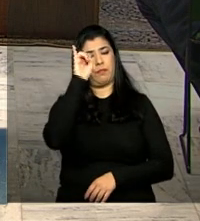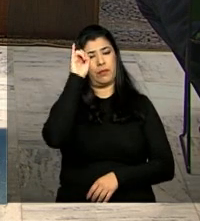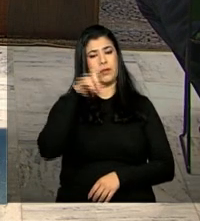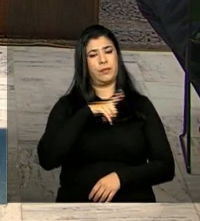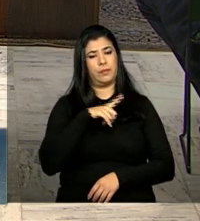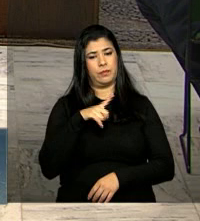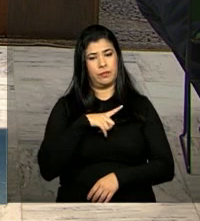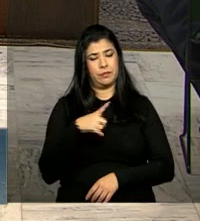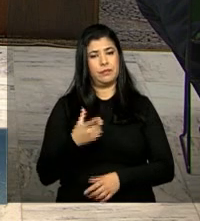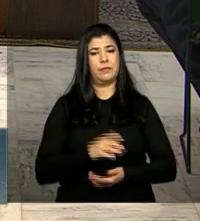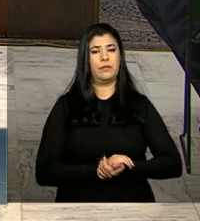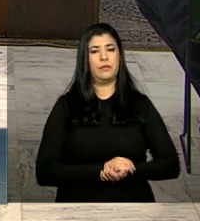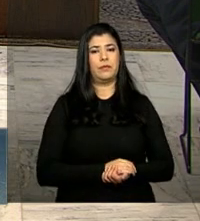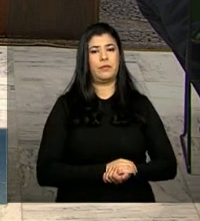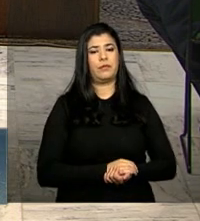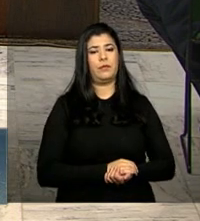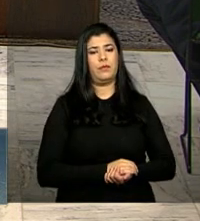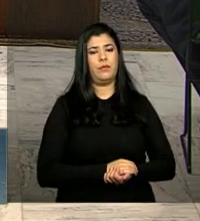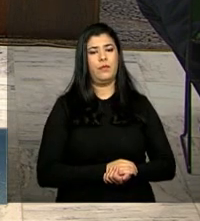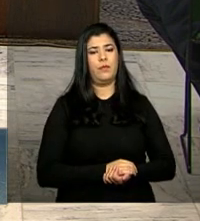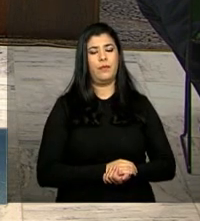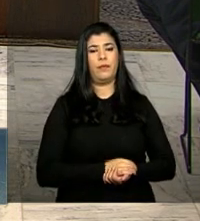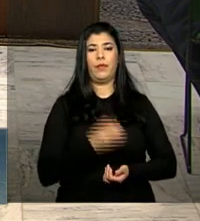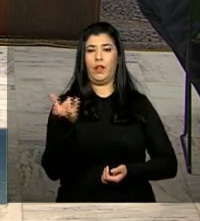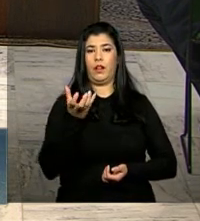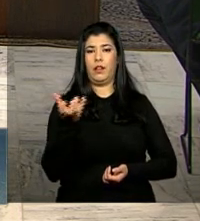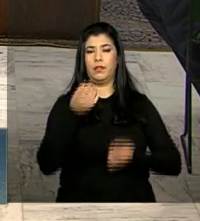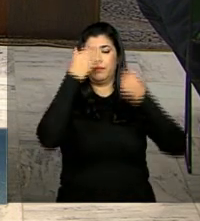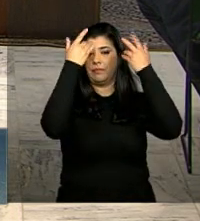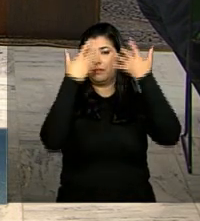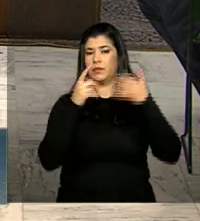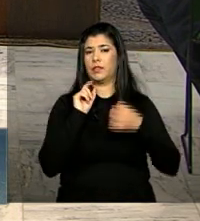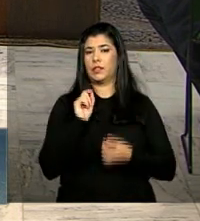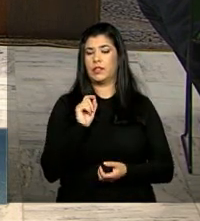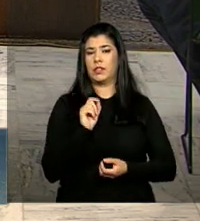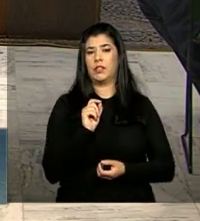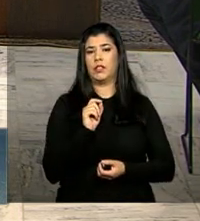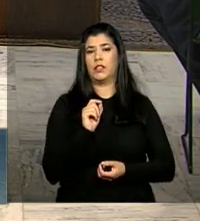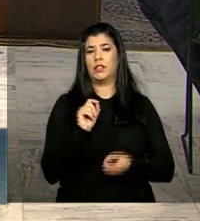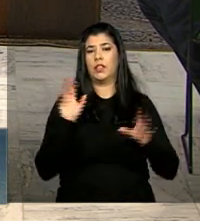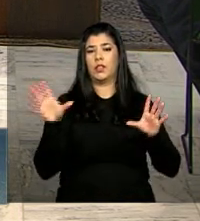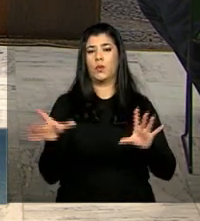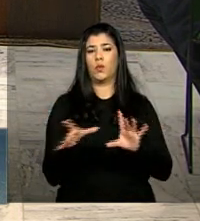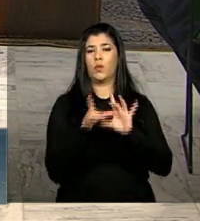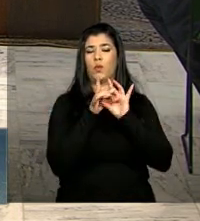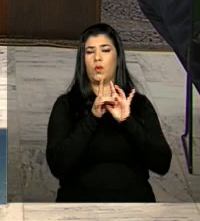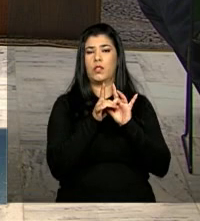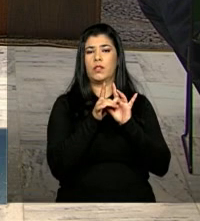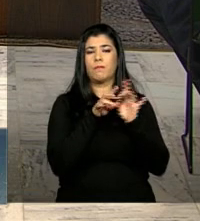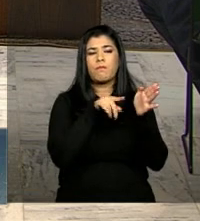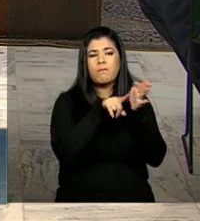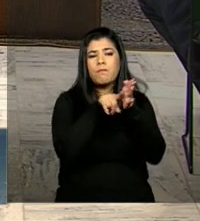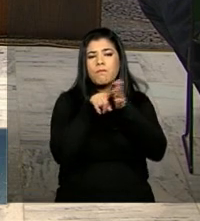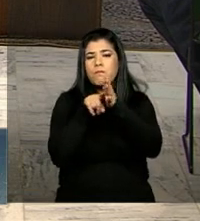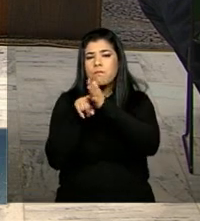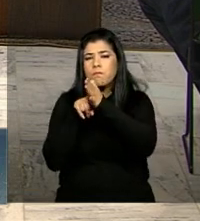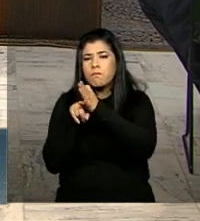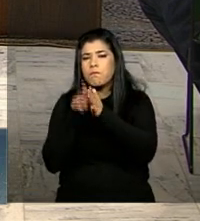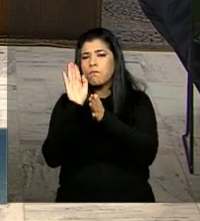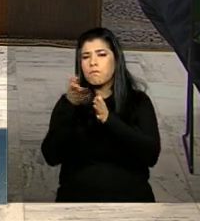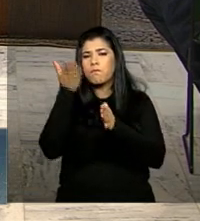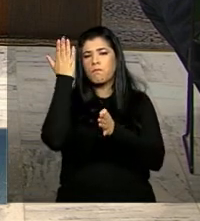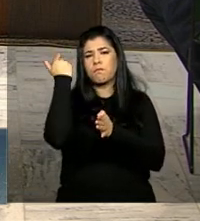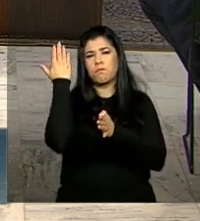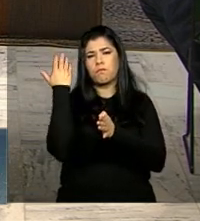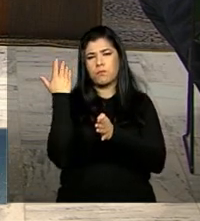também dizer que integrar esses diagnósticos setoriais que nós somos obrigados a